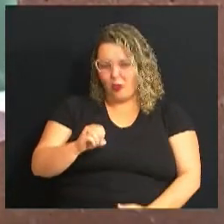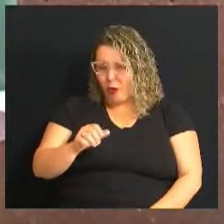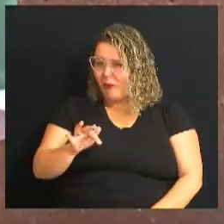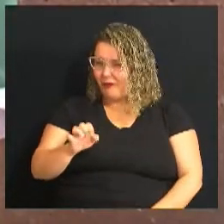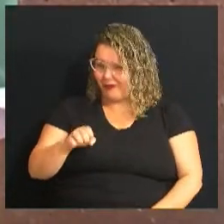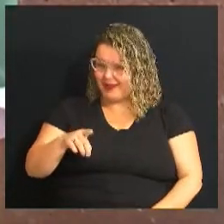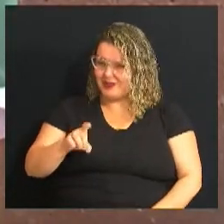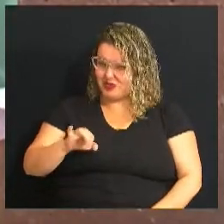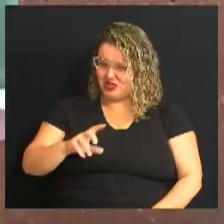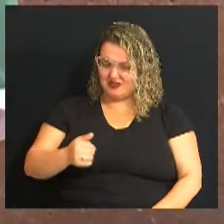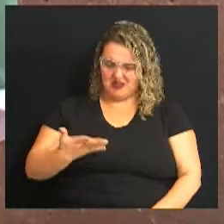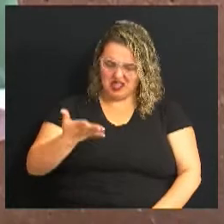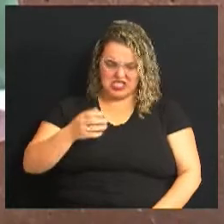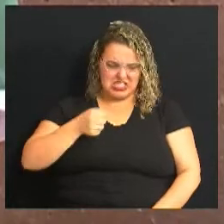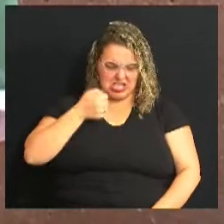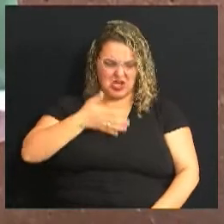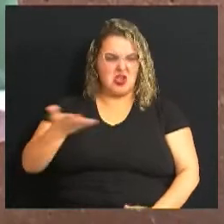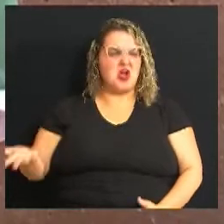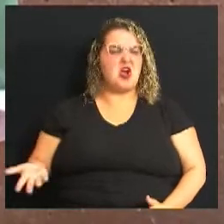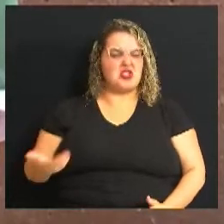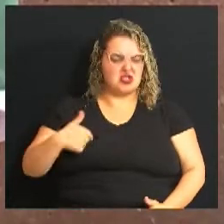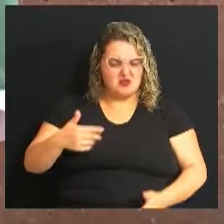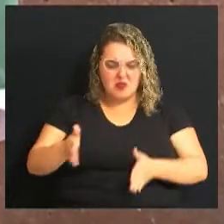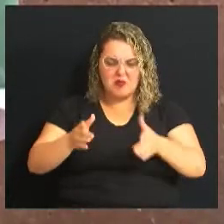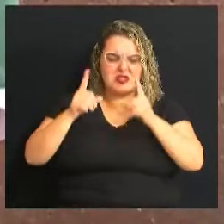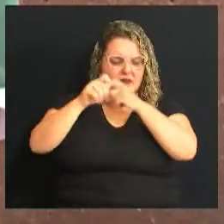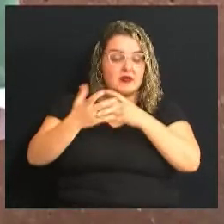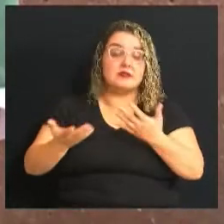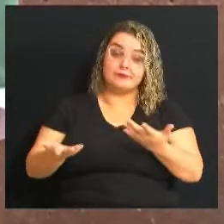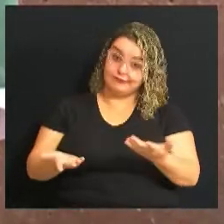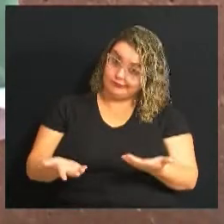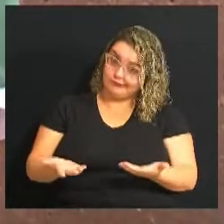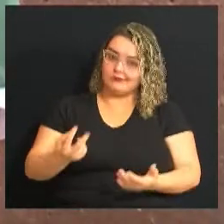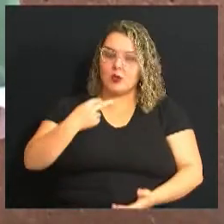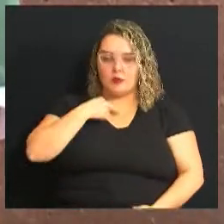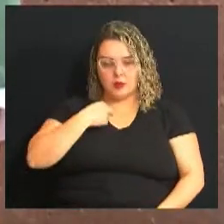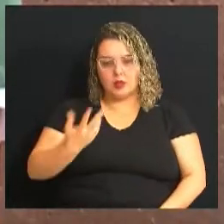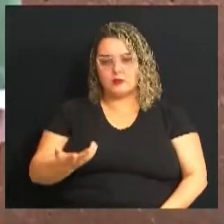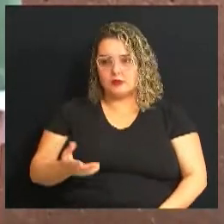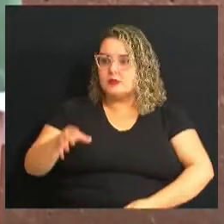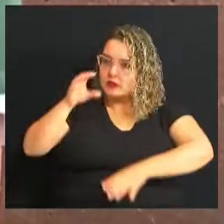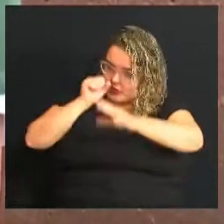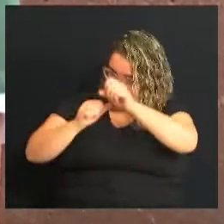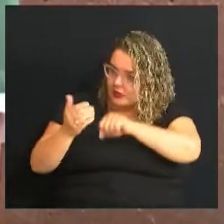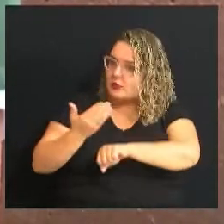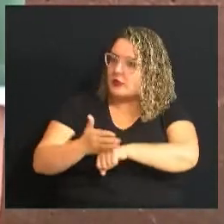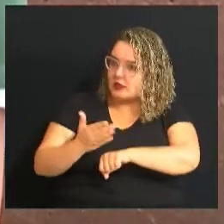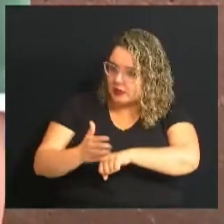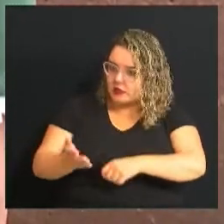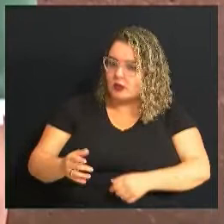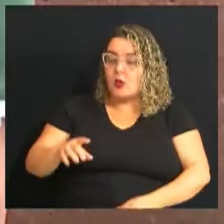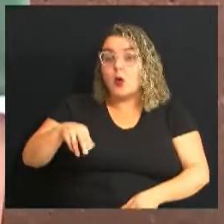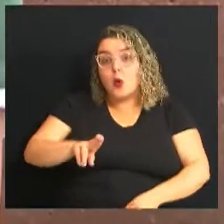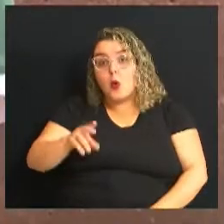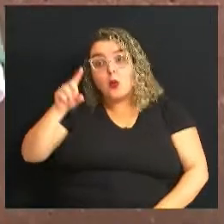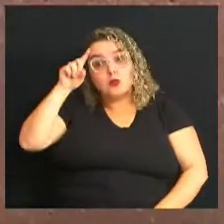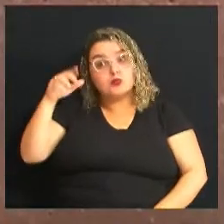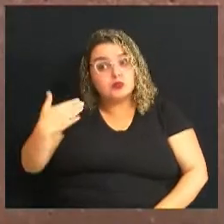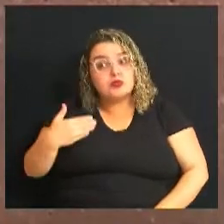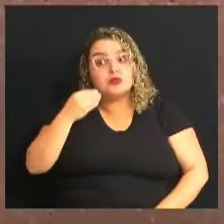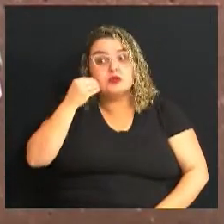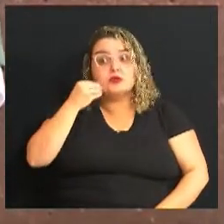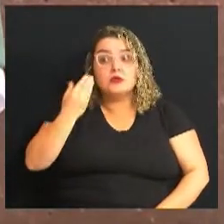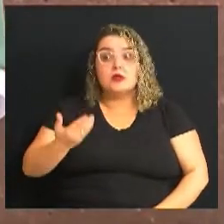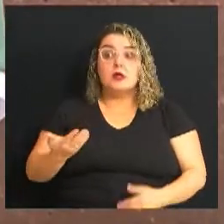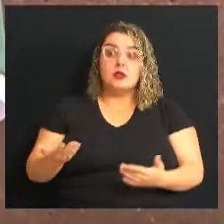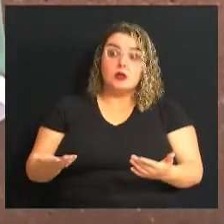é fundamental, né? Isso vocês também aprendem no treinamento? Sim. Ou é no dia a dia com a experiência aqui? Não,